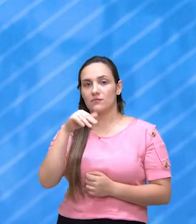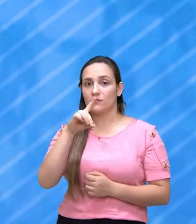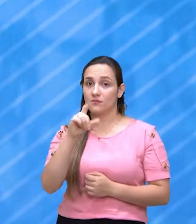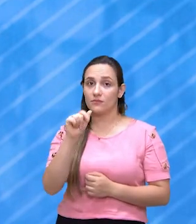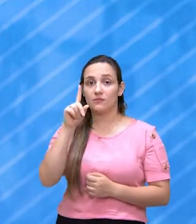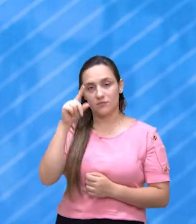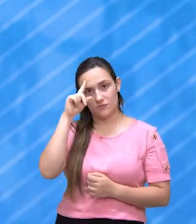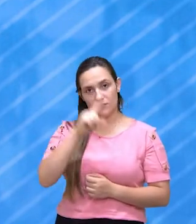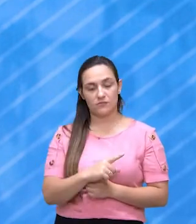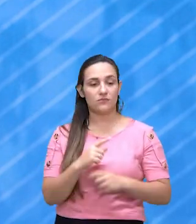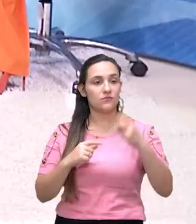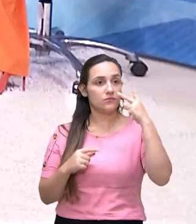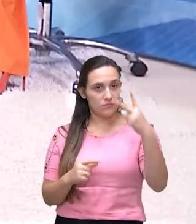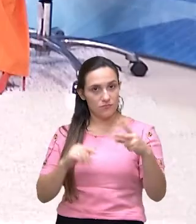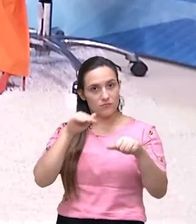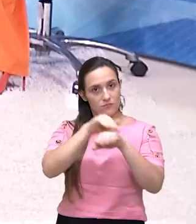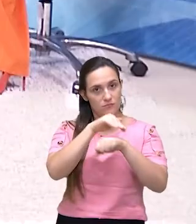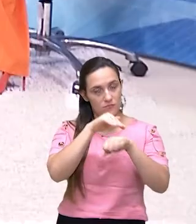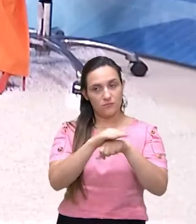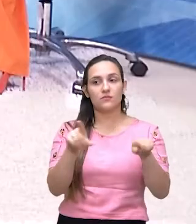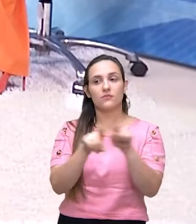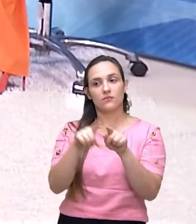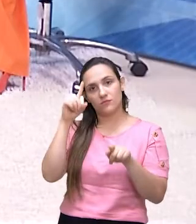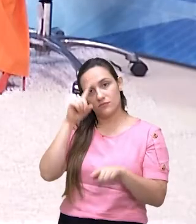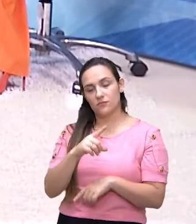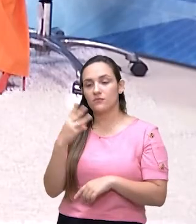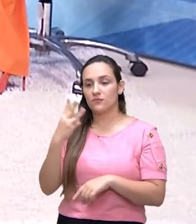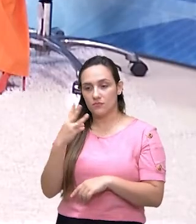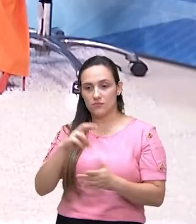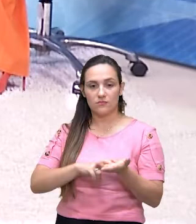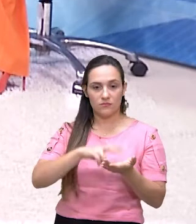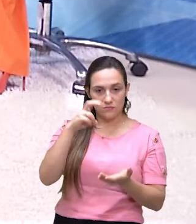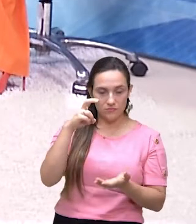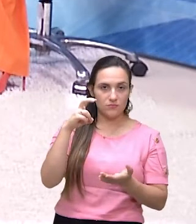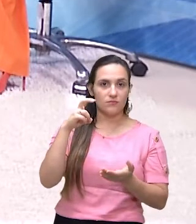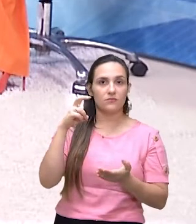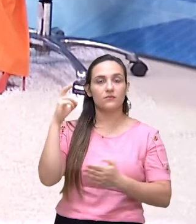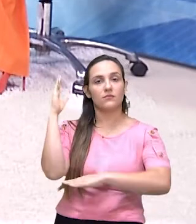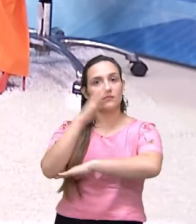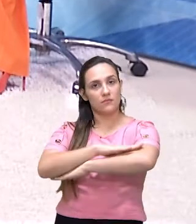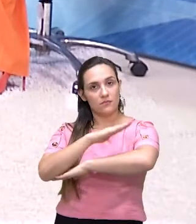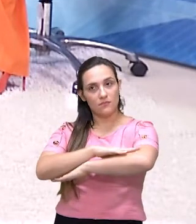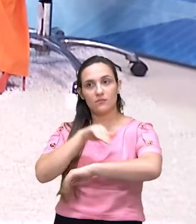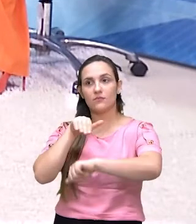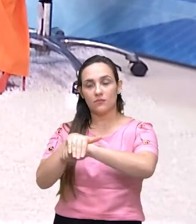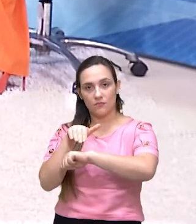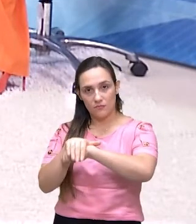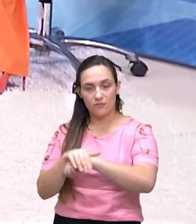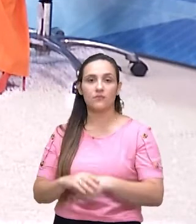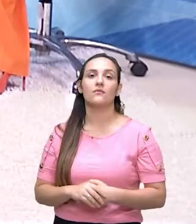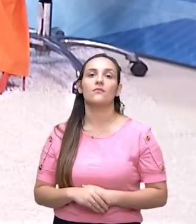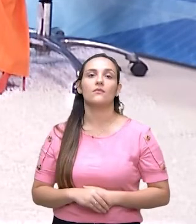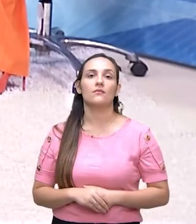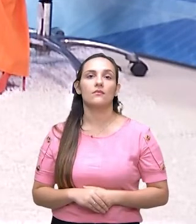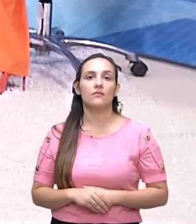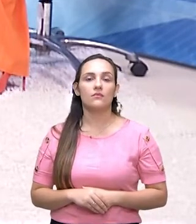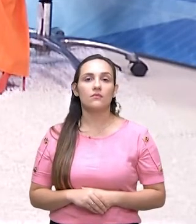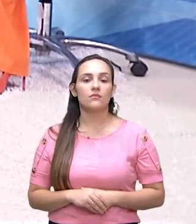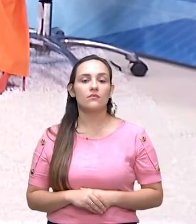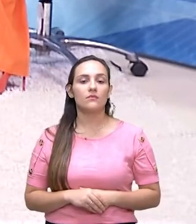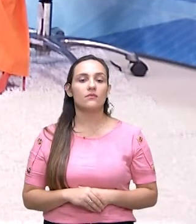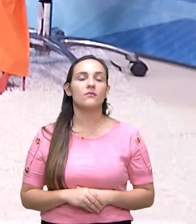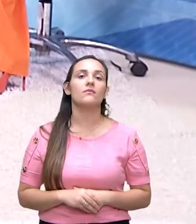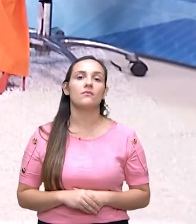nós teremos dois dias dia dois no Glauce Rocha no período noturno e dia três manhã tarde noite